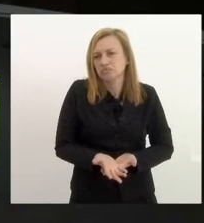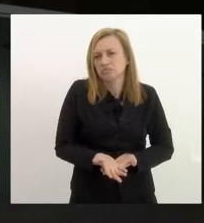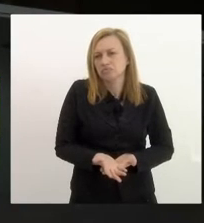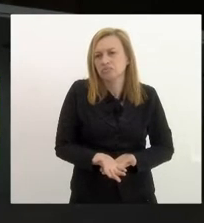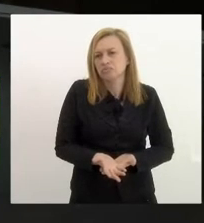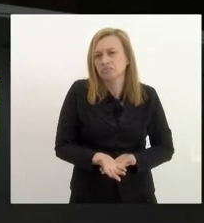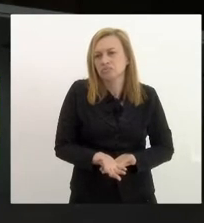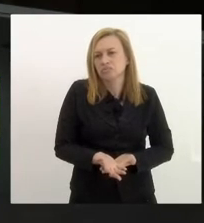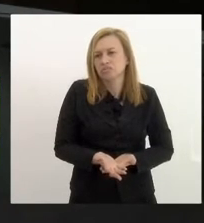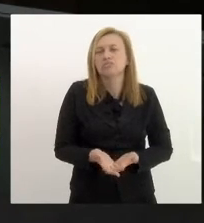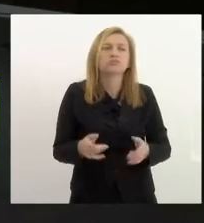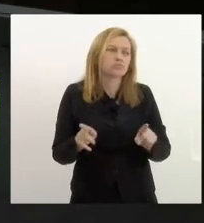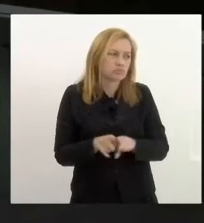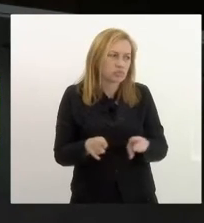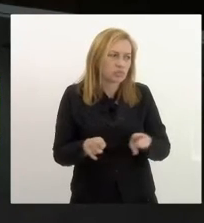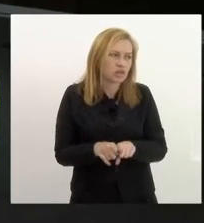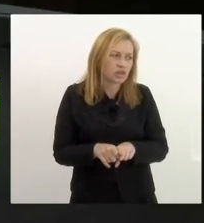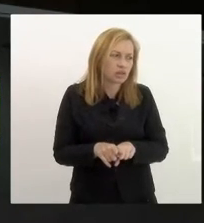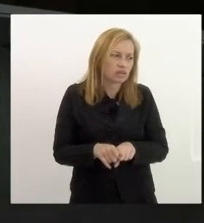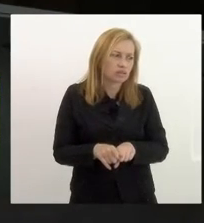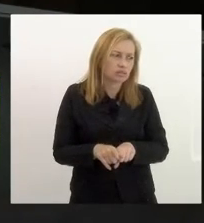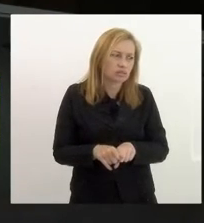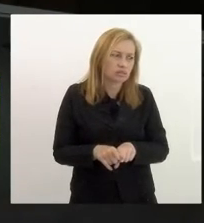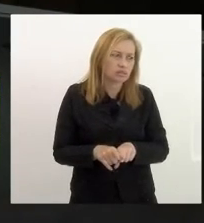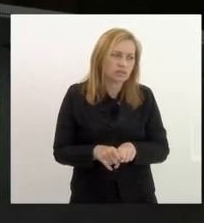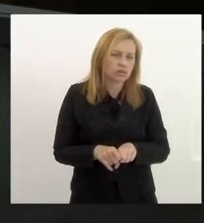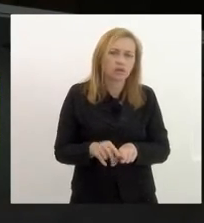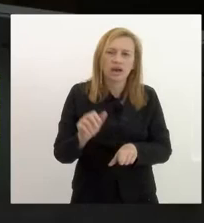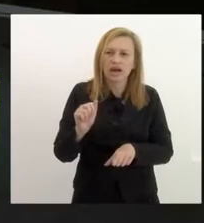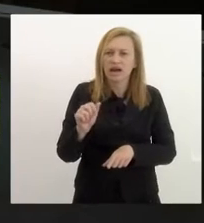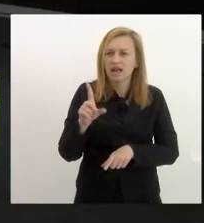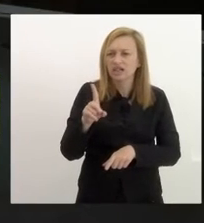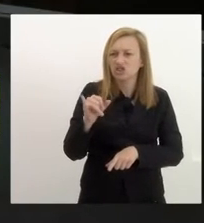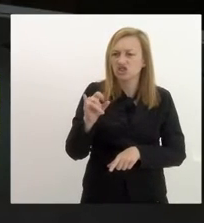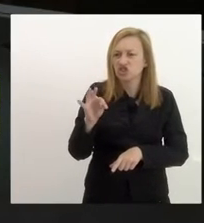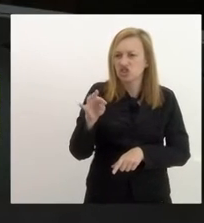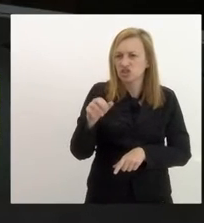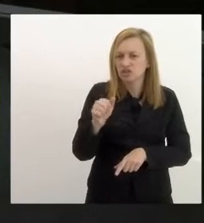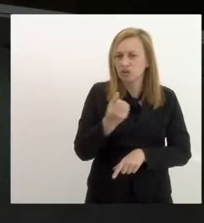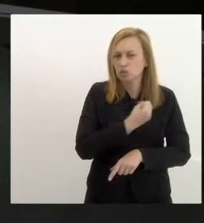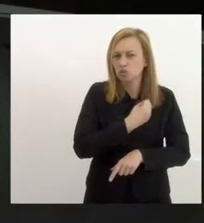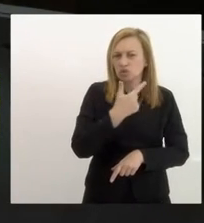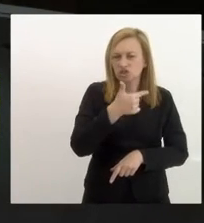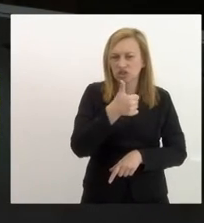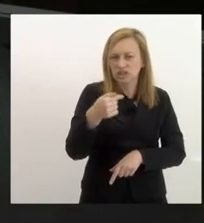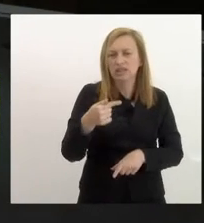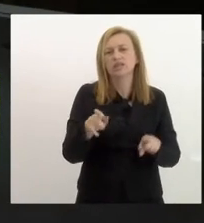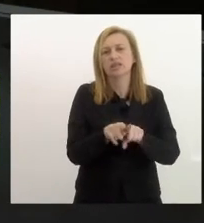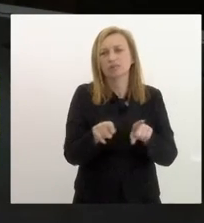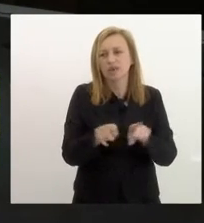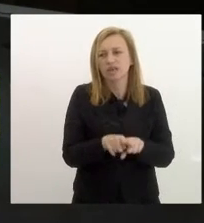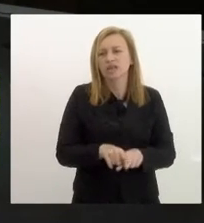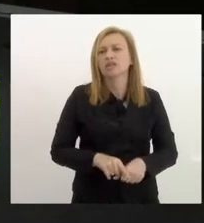e nisso também tem uma aditiva nº 17 também